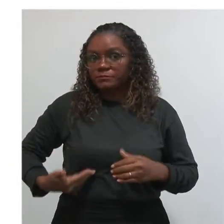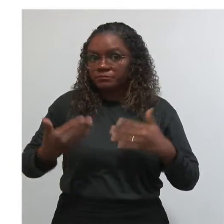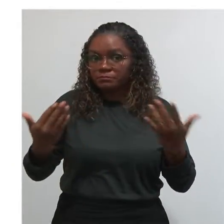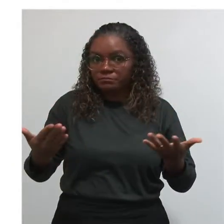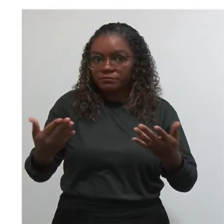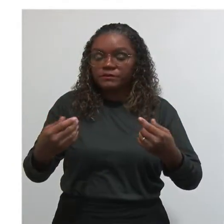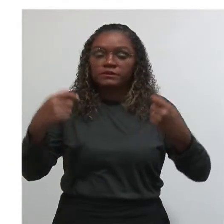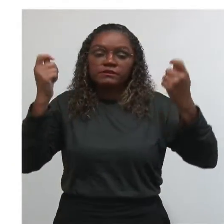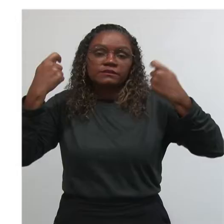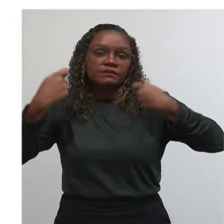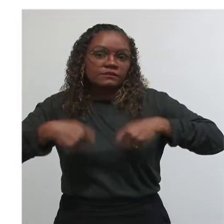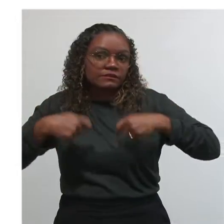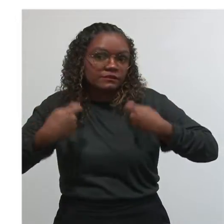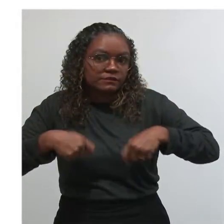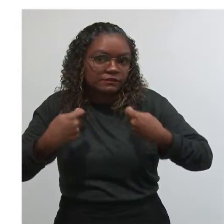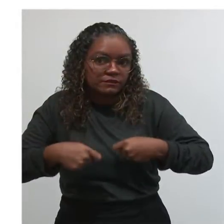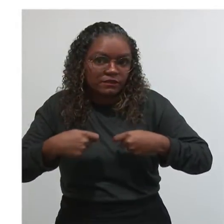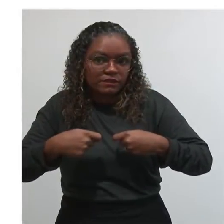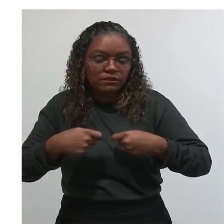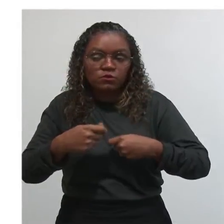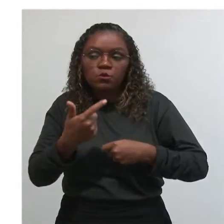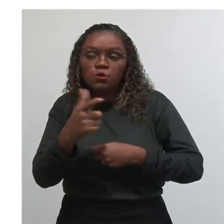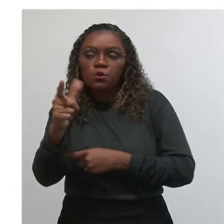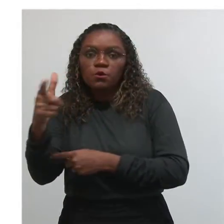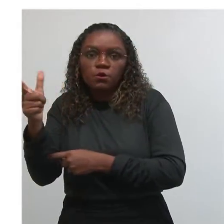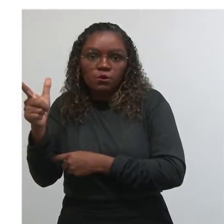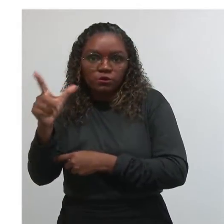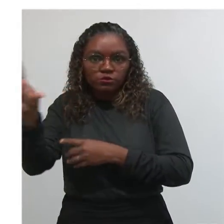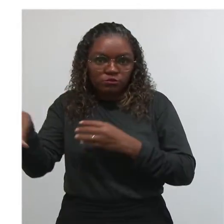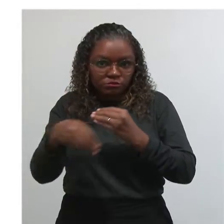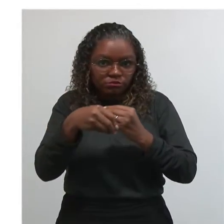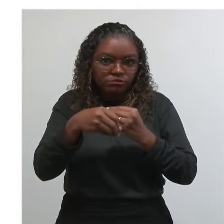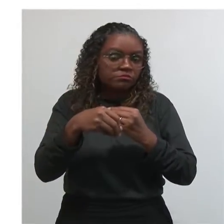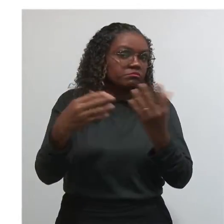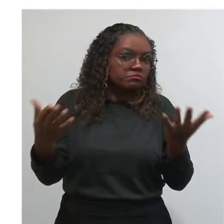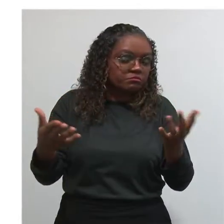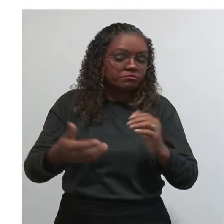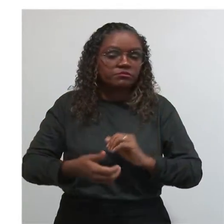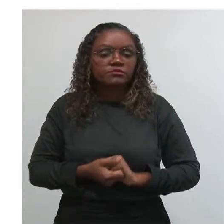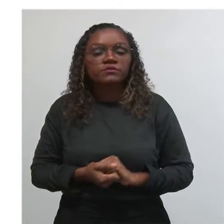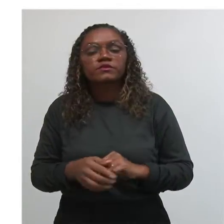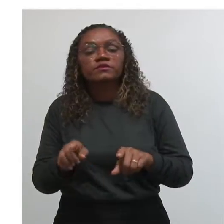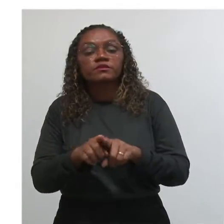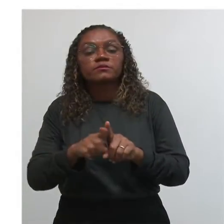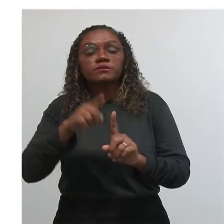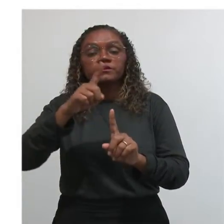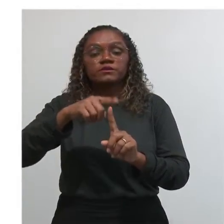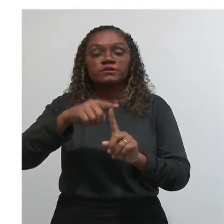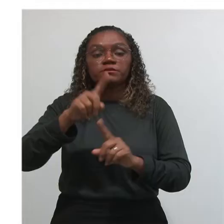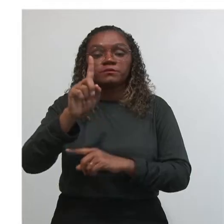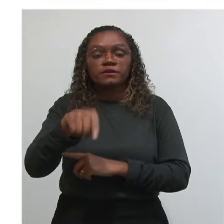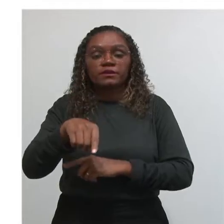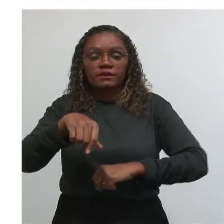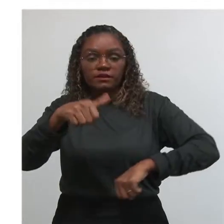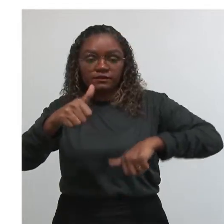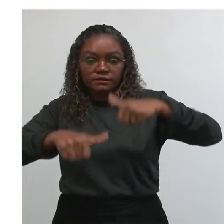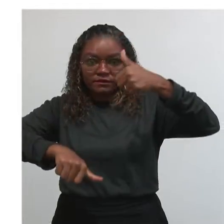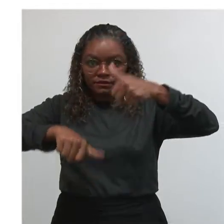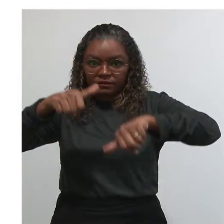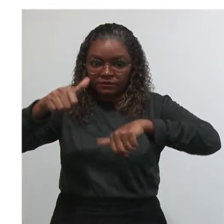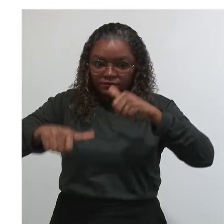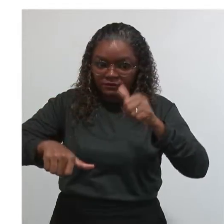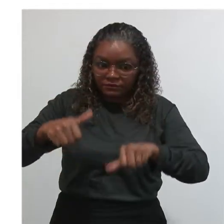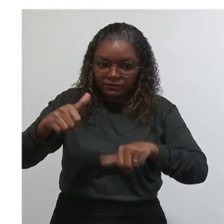pela necessidade ou não da inclusão de outros atores, ok? E a gente tem também como tipo de avaliação a análise e a avaliação de